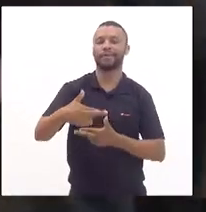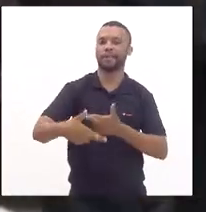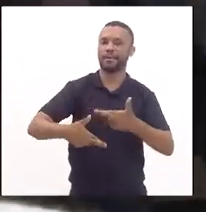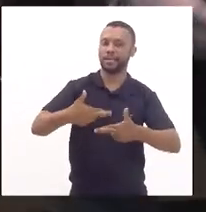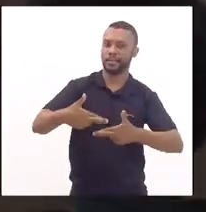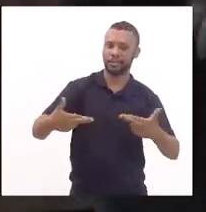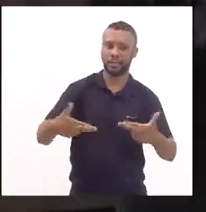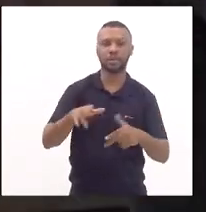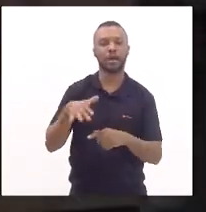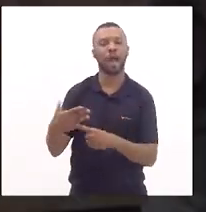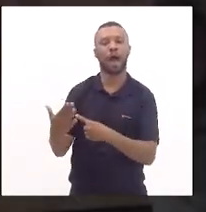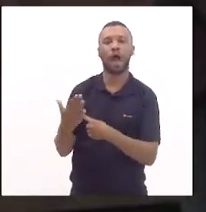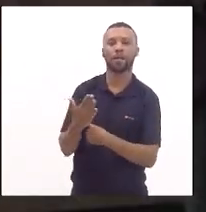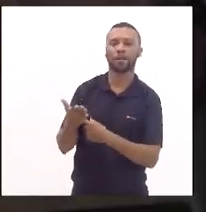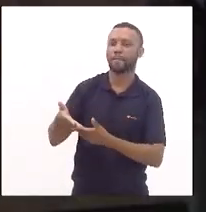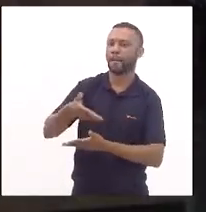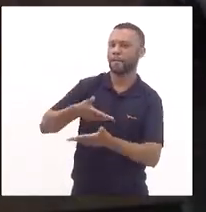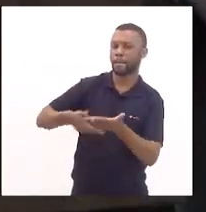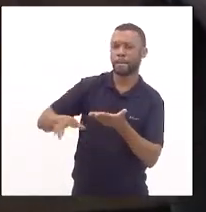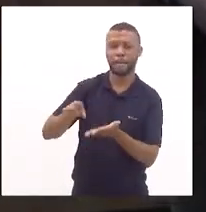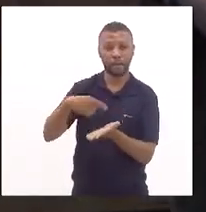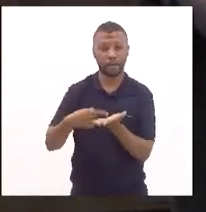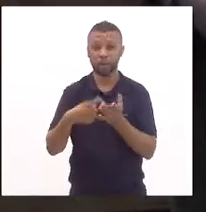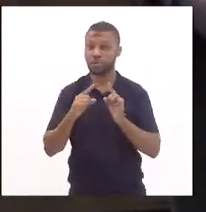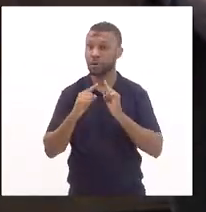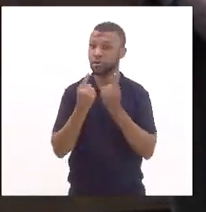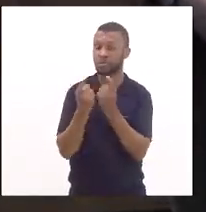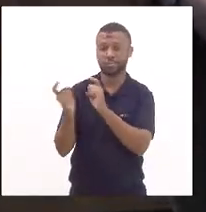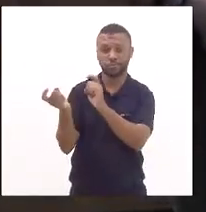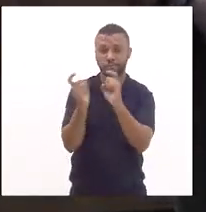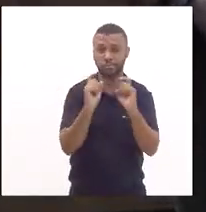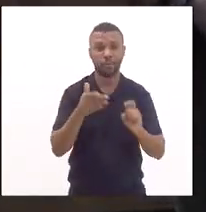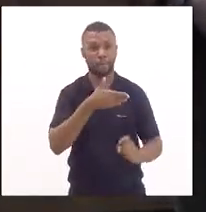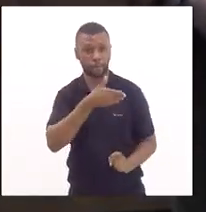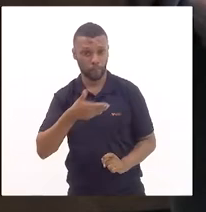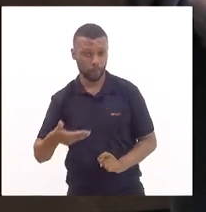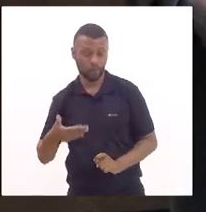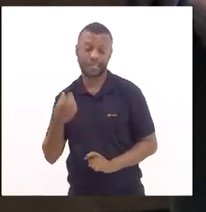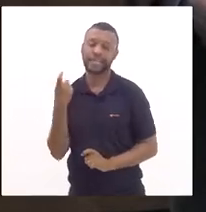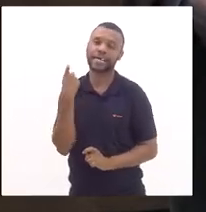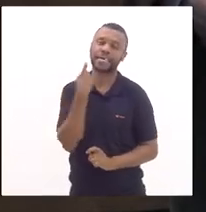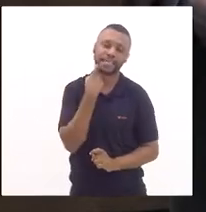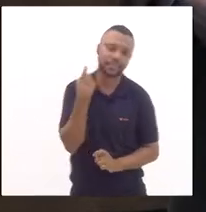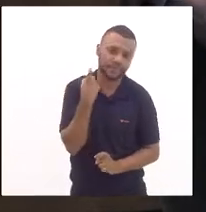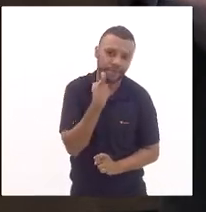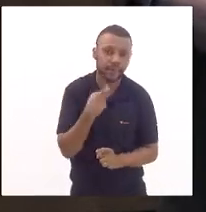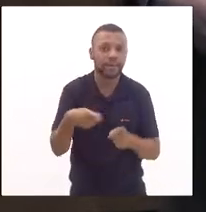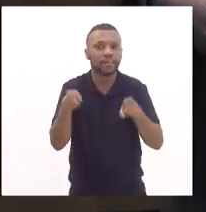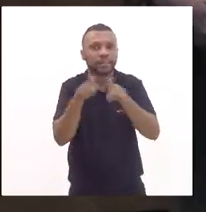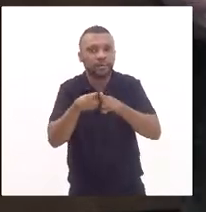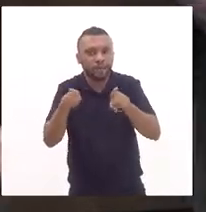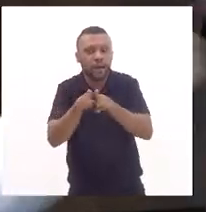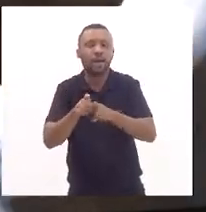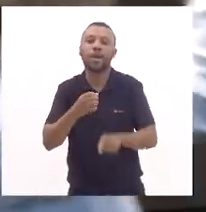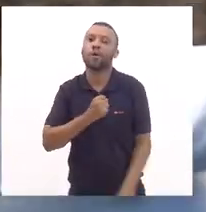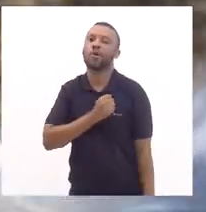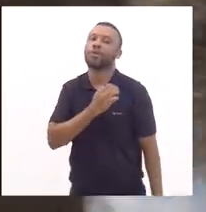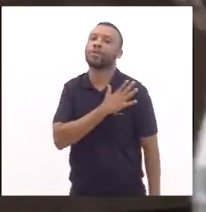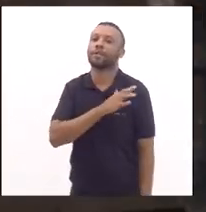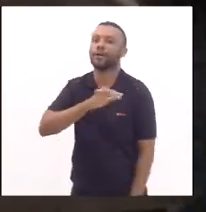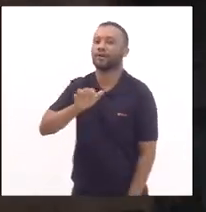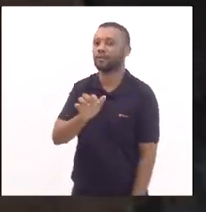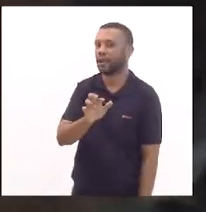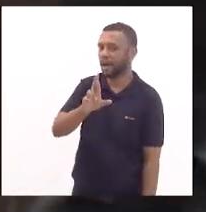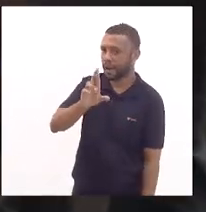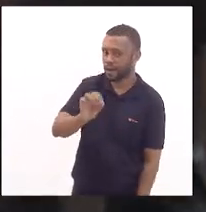participaram conosco de uma audiência na sexta-feira também, Coronel Jairo, deputado